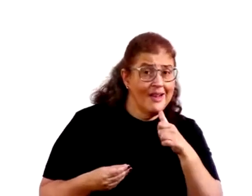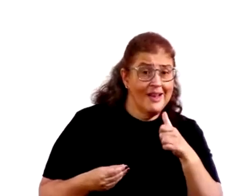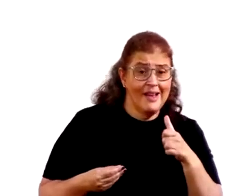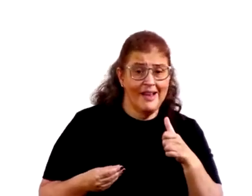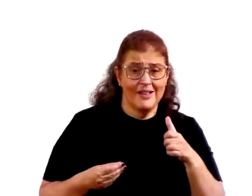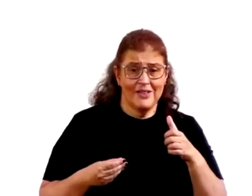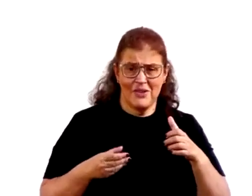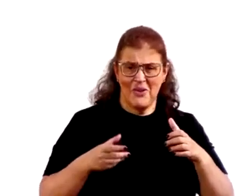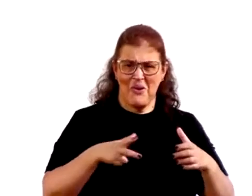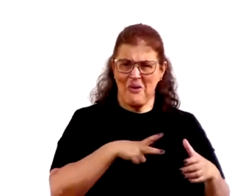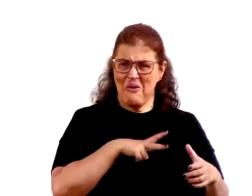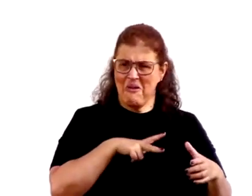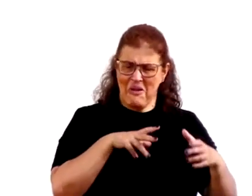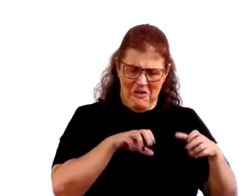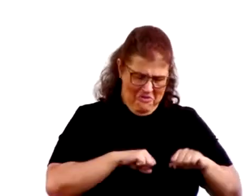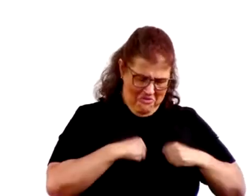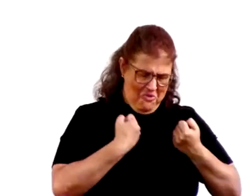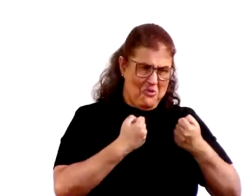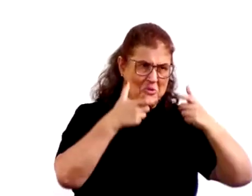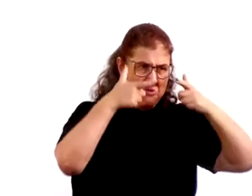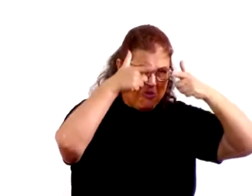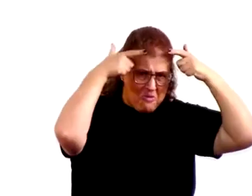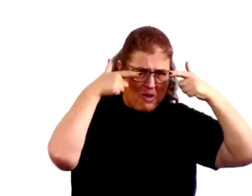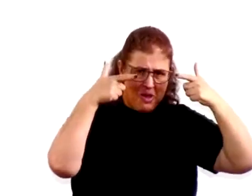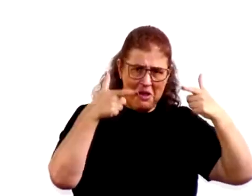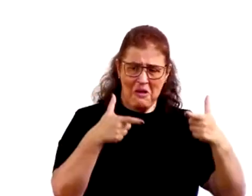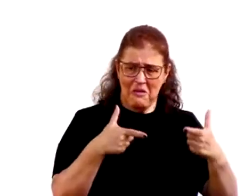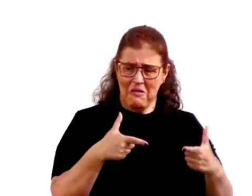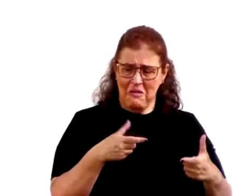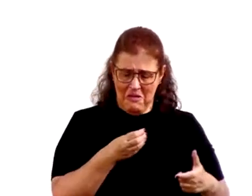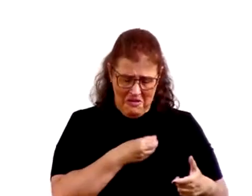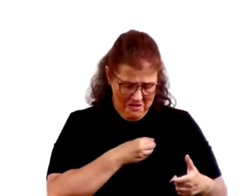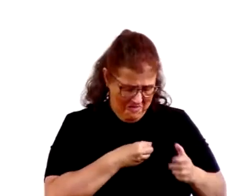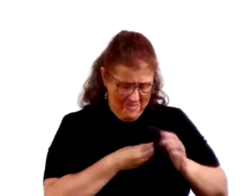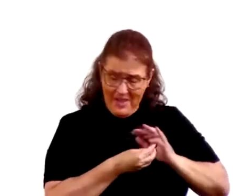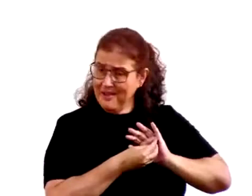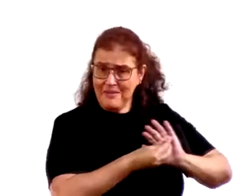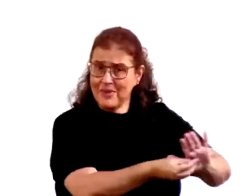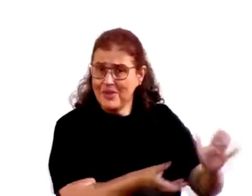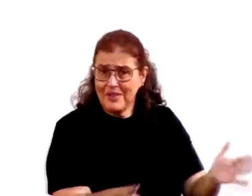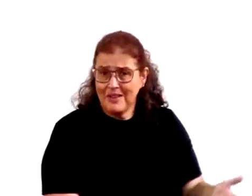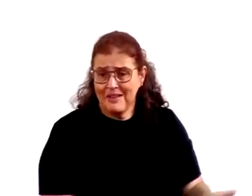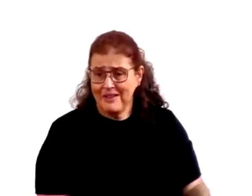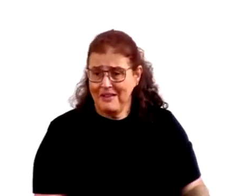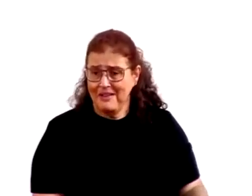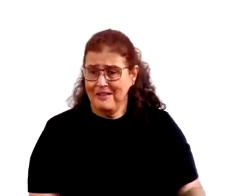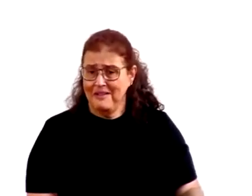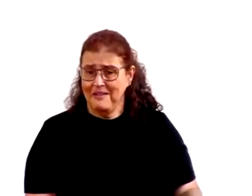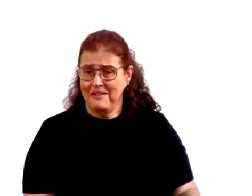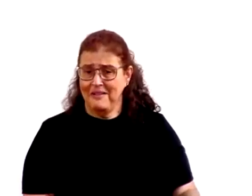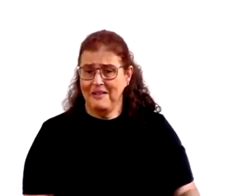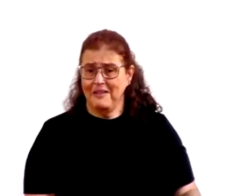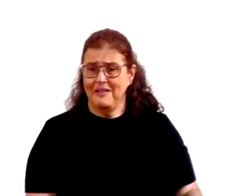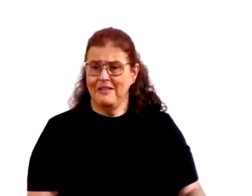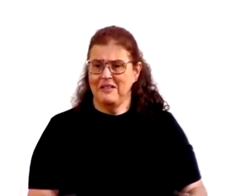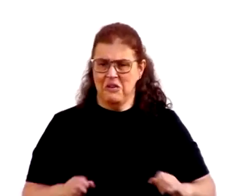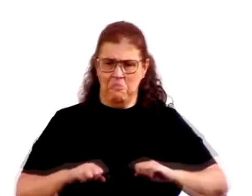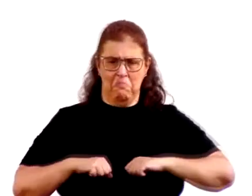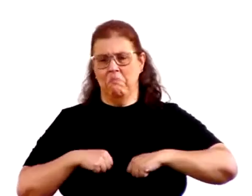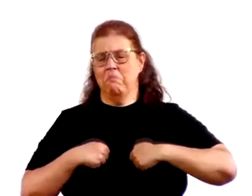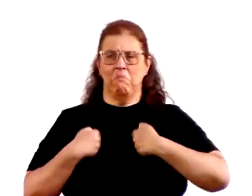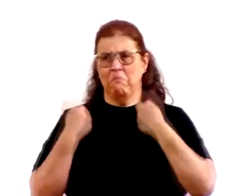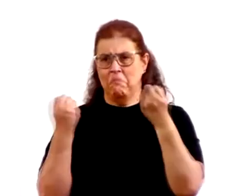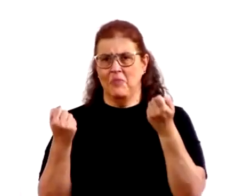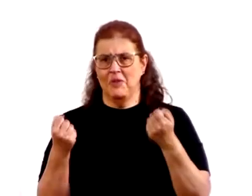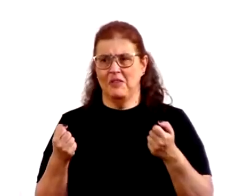cabeças, abandonai o pecado do domínio de si mesmos e dos outros, a arrogância,